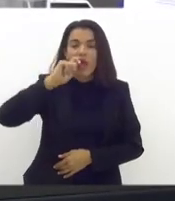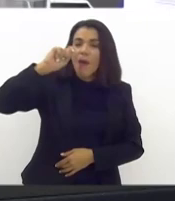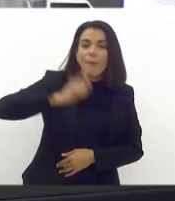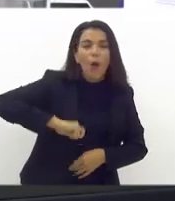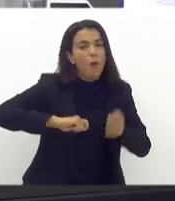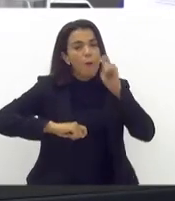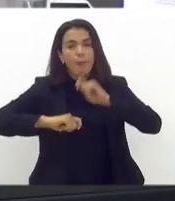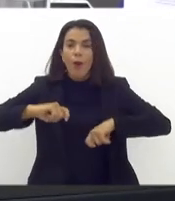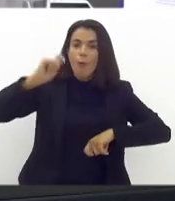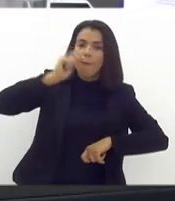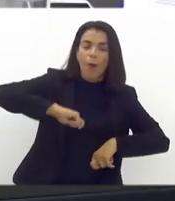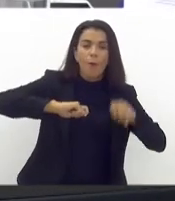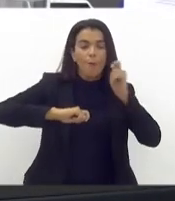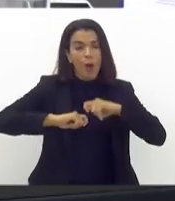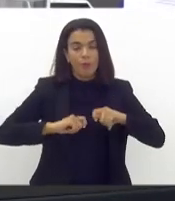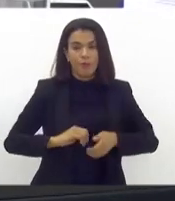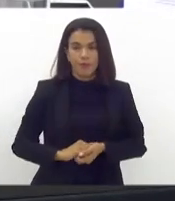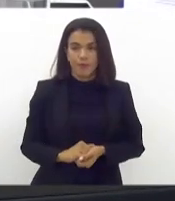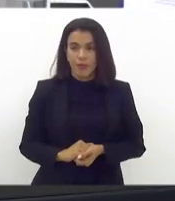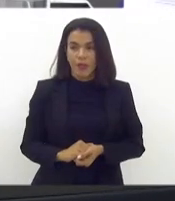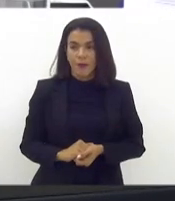é arrancar o dente. E os